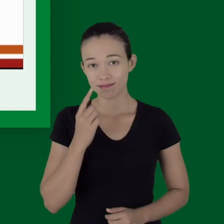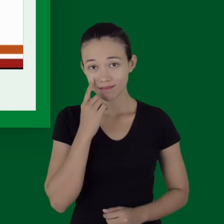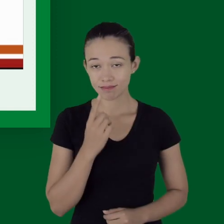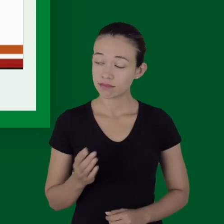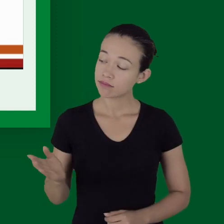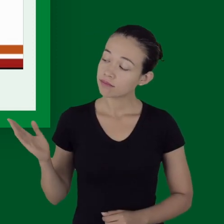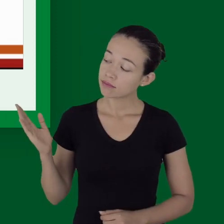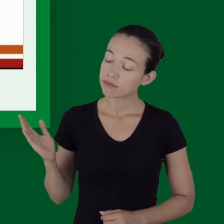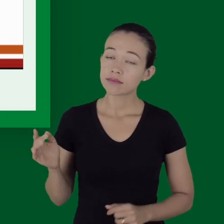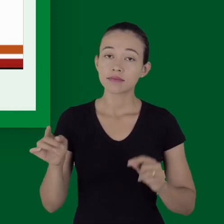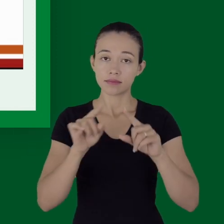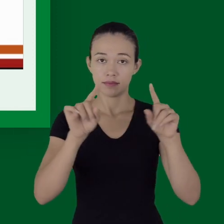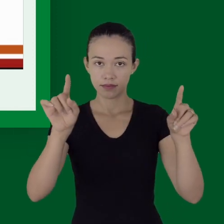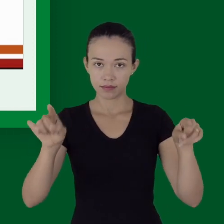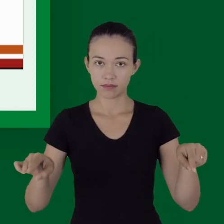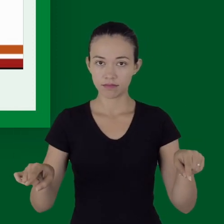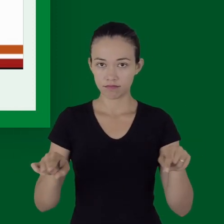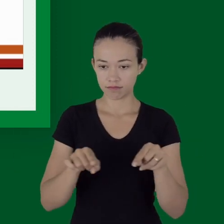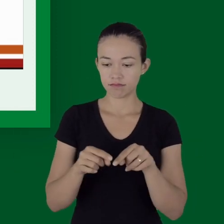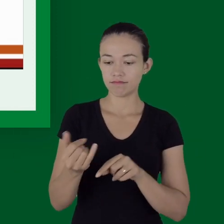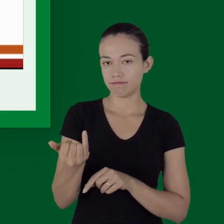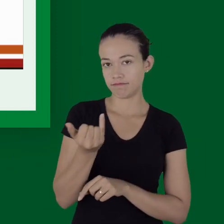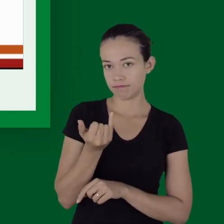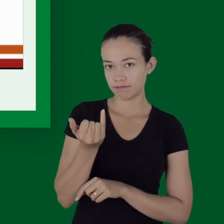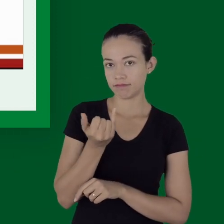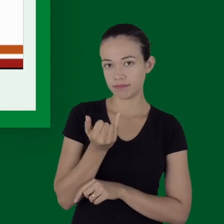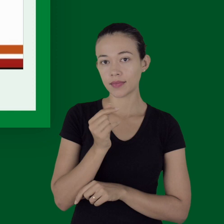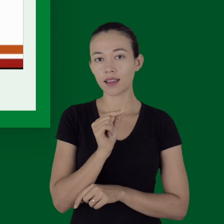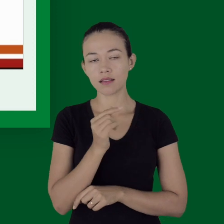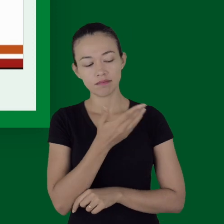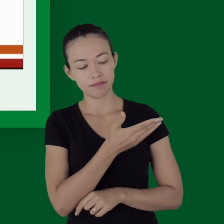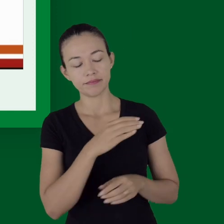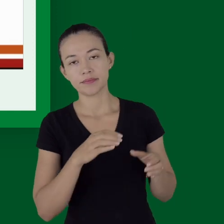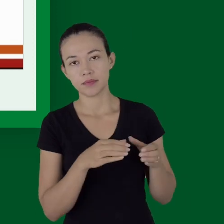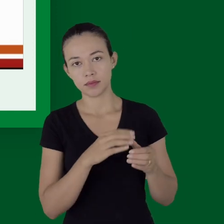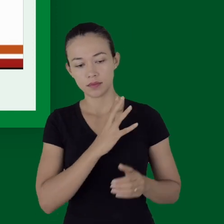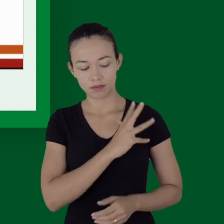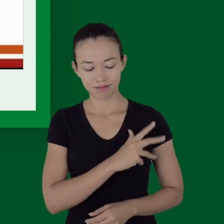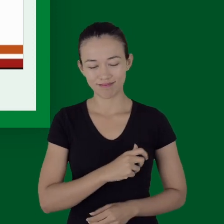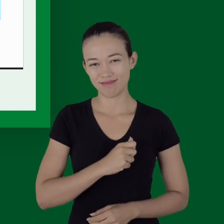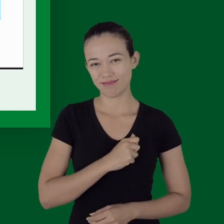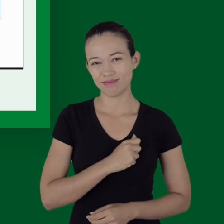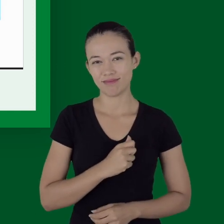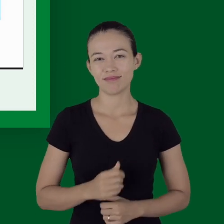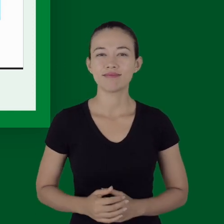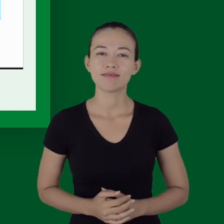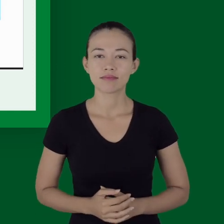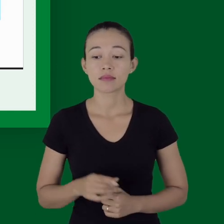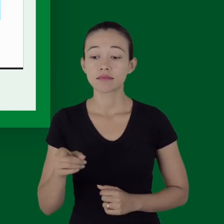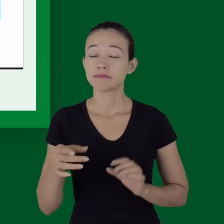Aqui, né, o nosso monitor multiparamétrico do SAMU, né, com o desfibrilador.